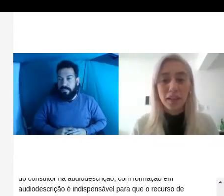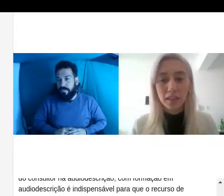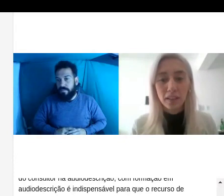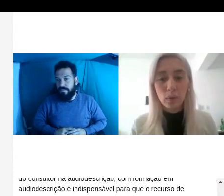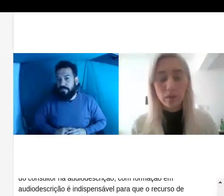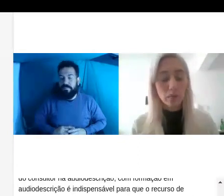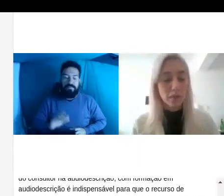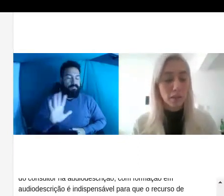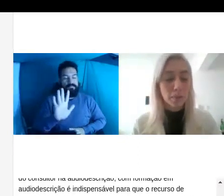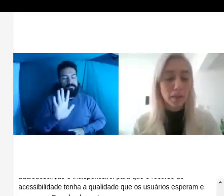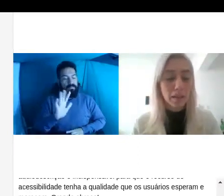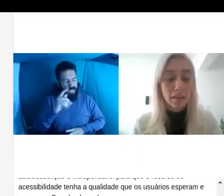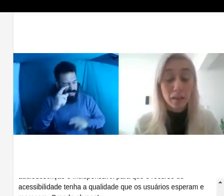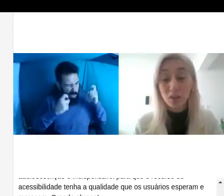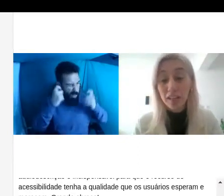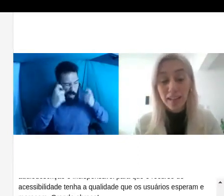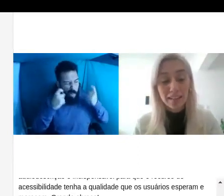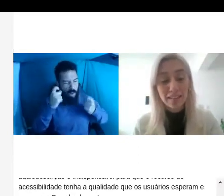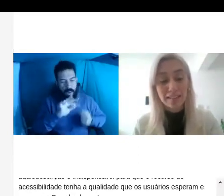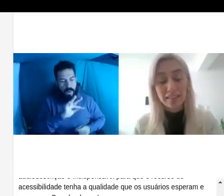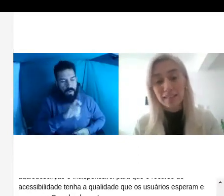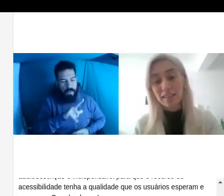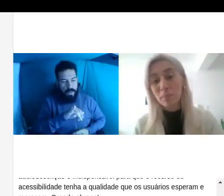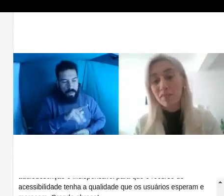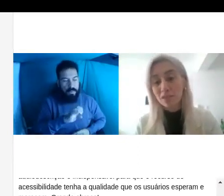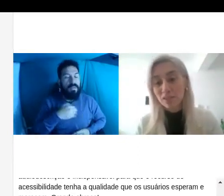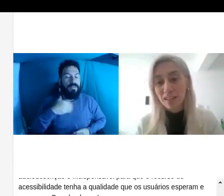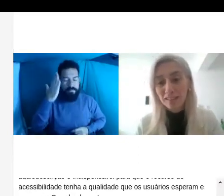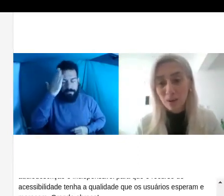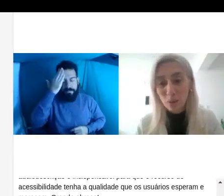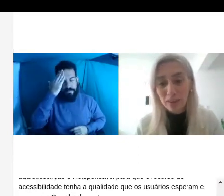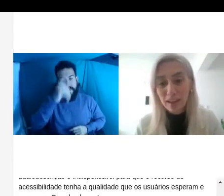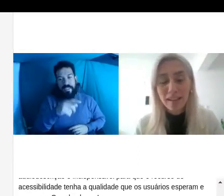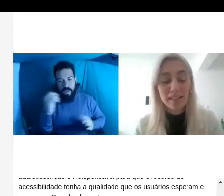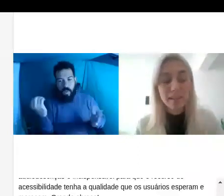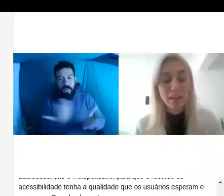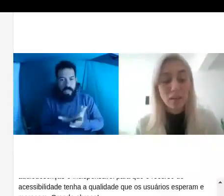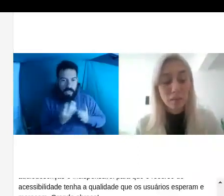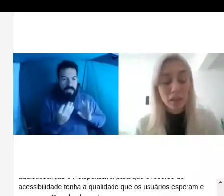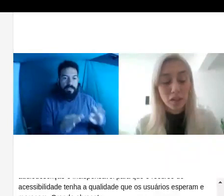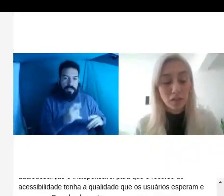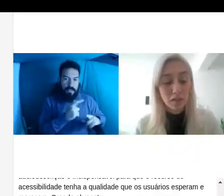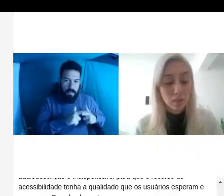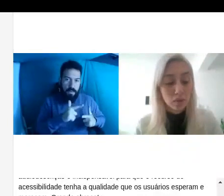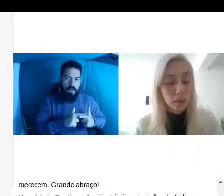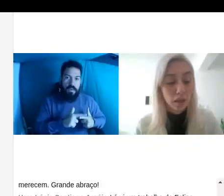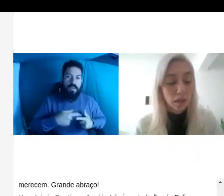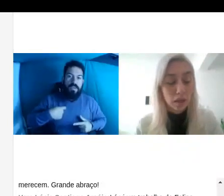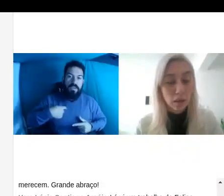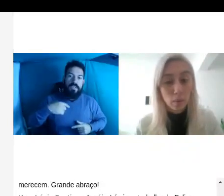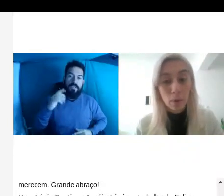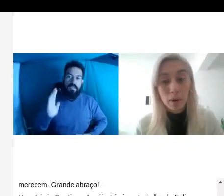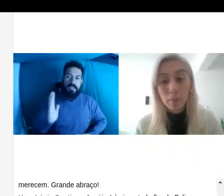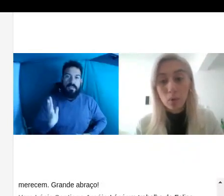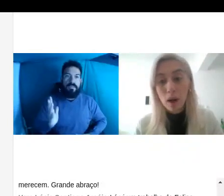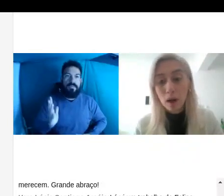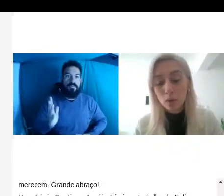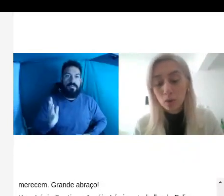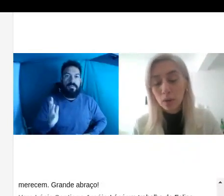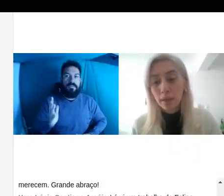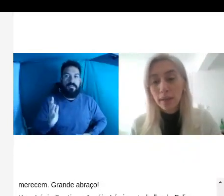fica tranquilo, Felipe, que eu sei que esses imprevistos eles acontecem, né? Nós também já tivemos um problema